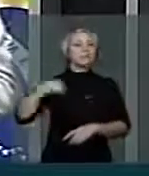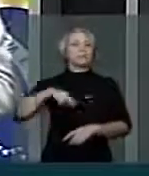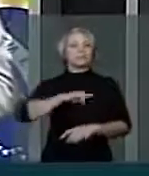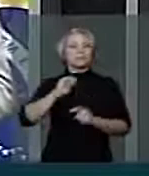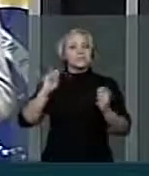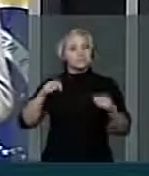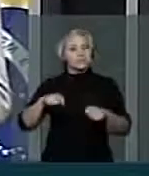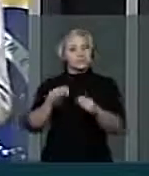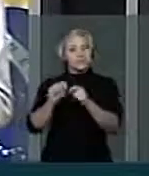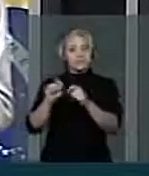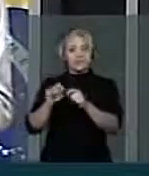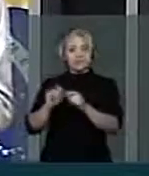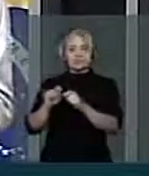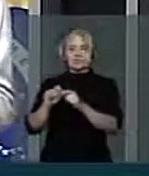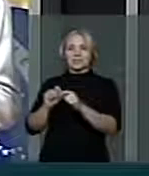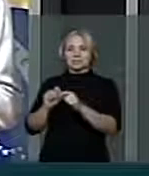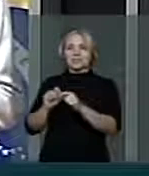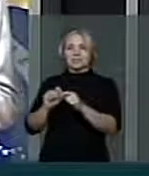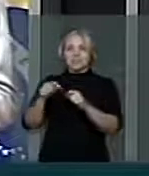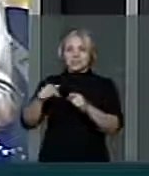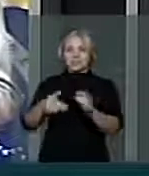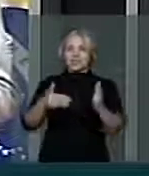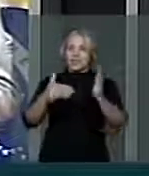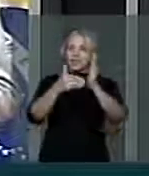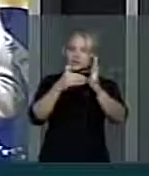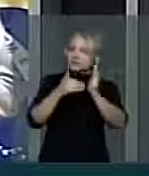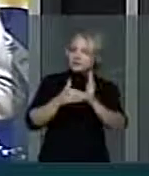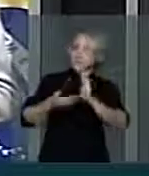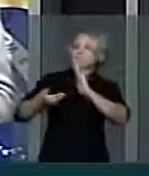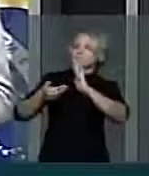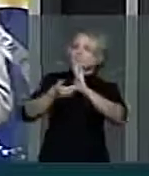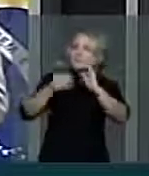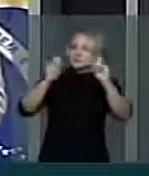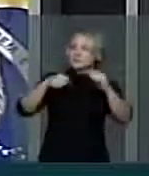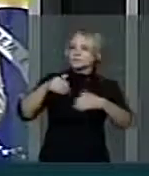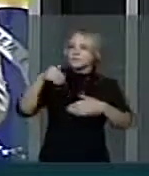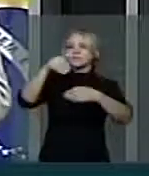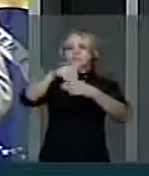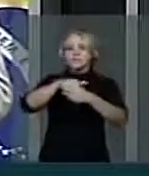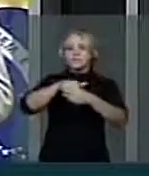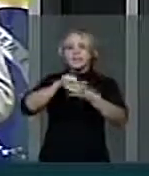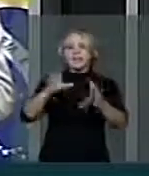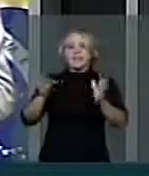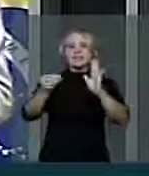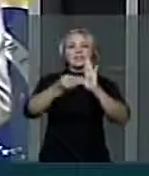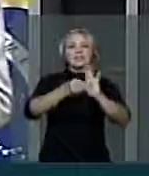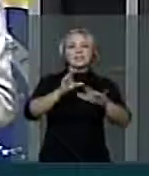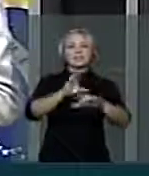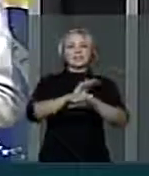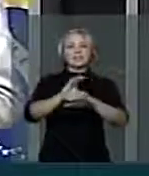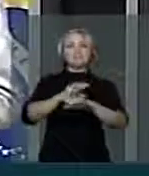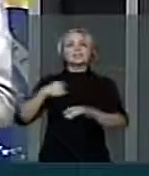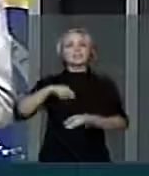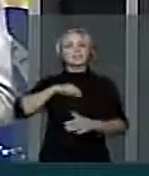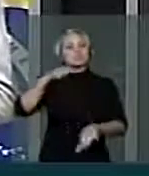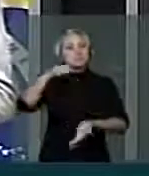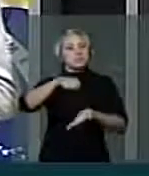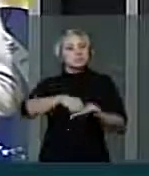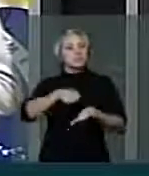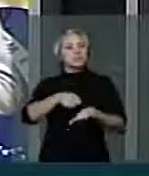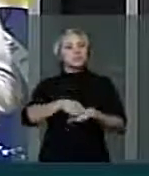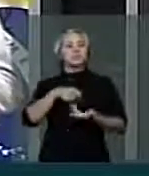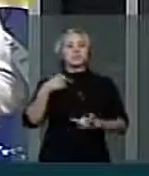também fazer com que essa Casa e o Senado votem a proposta de emenda constitucional para nós garantirmos a